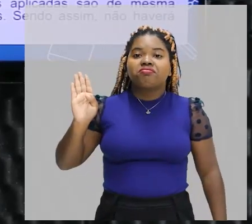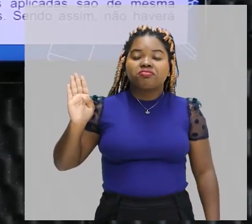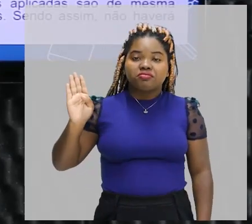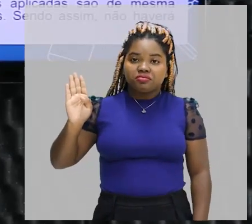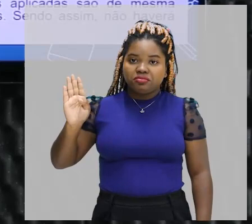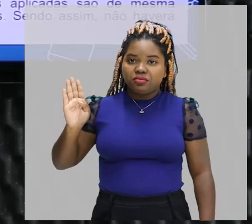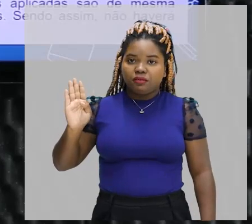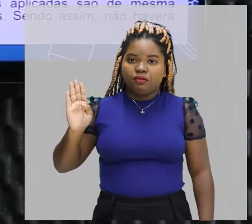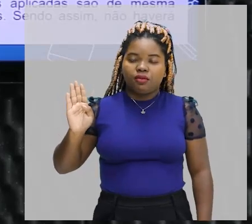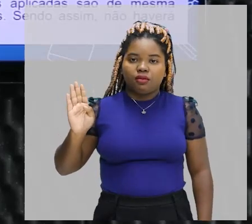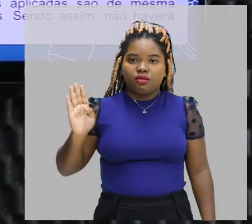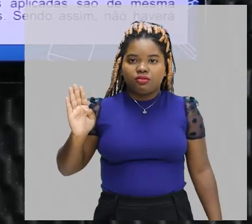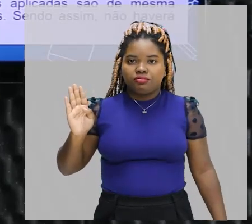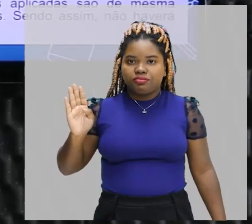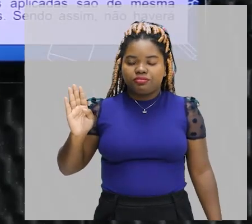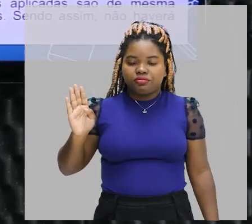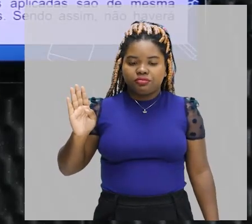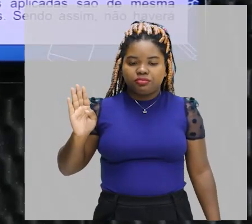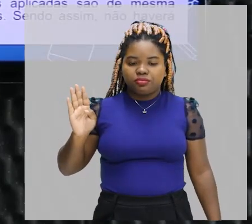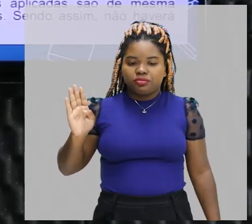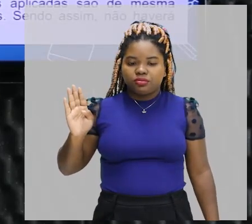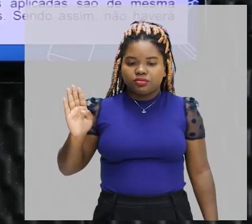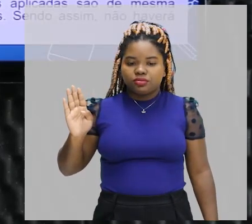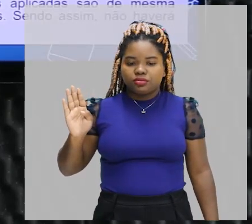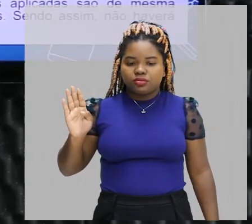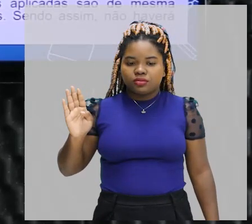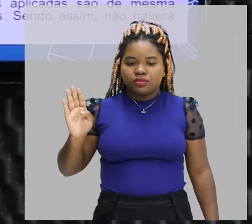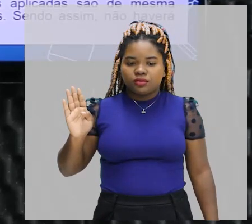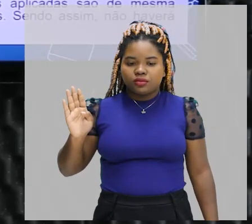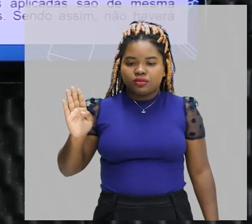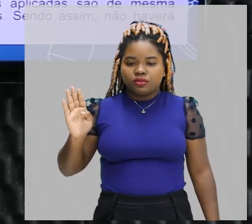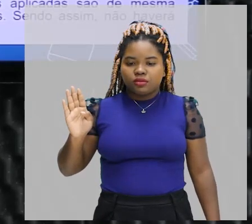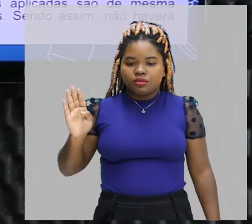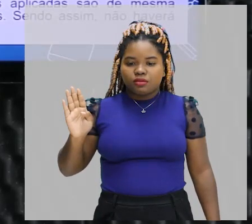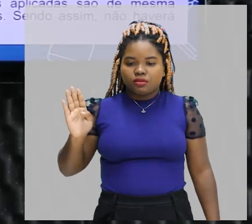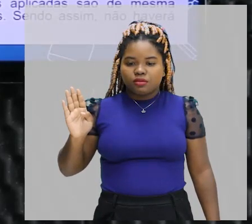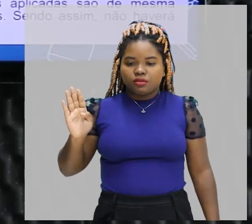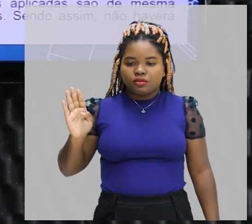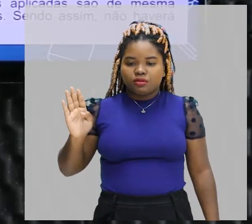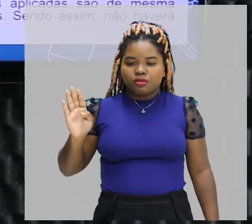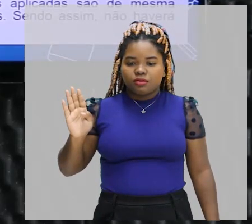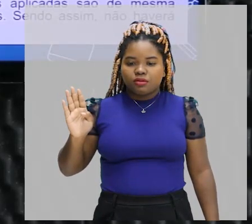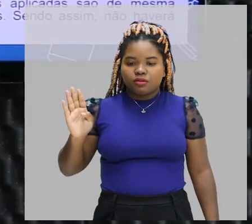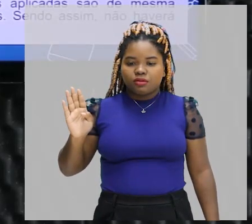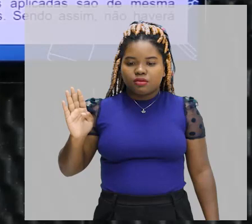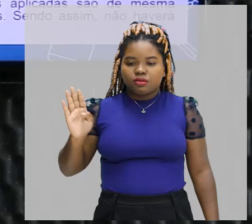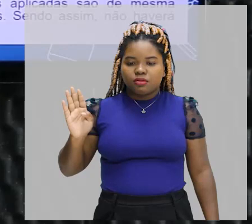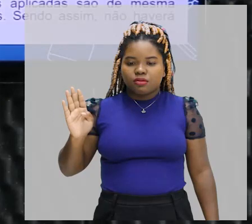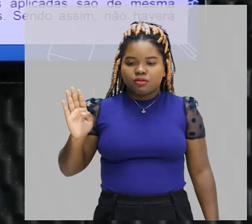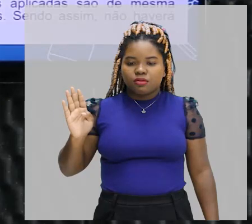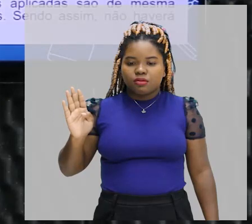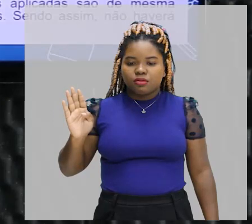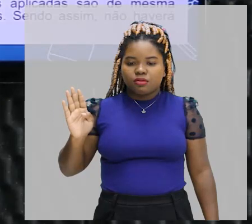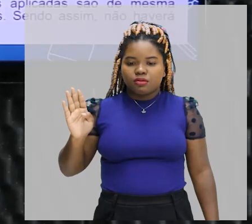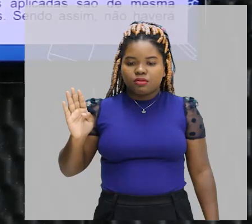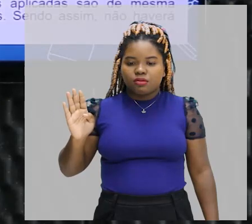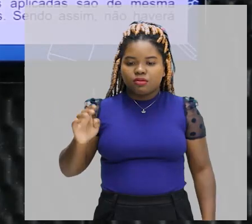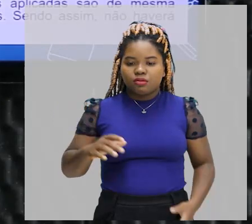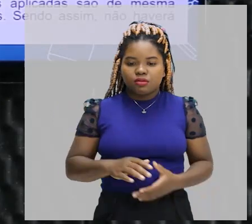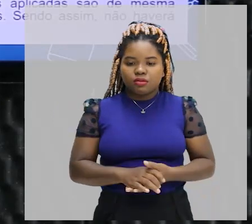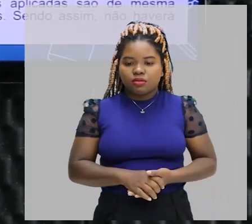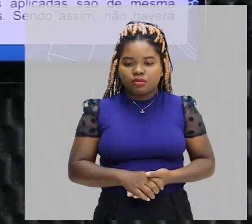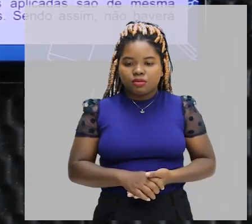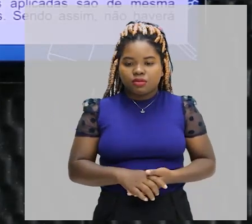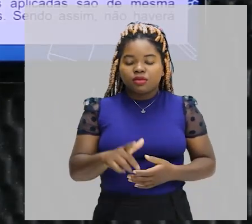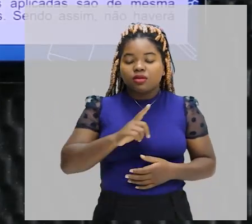pois a força de atrito, né, entre as patas do cavalo e o solo é responsável pelo movimento, certo? A